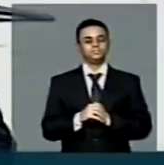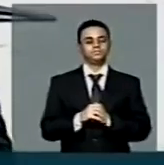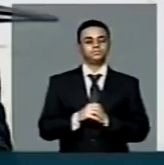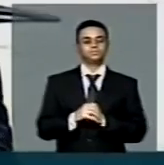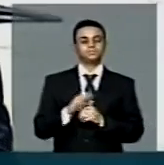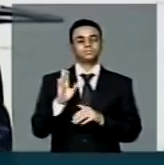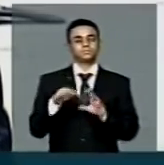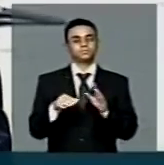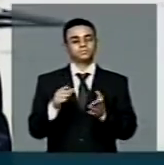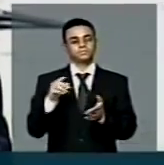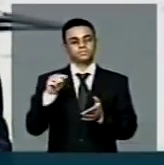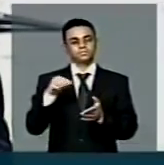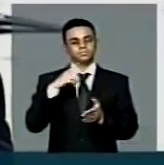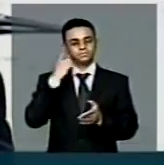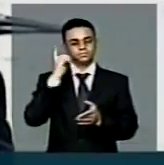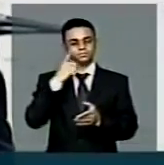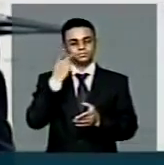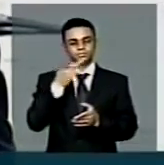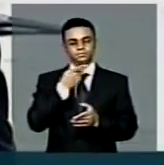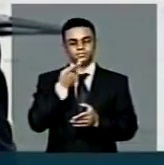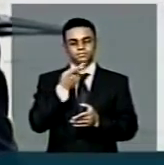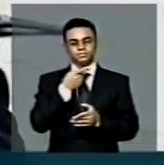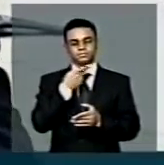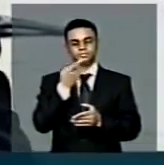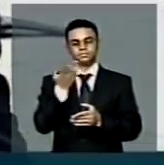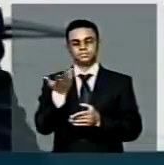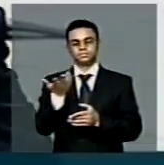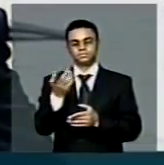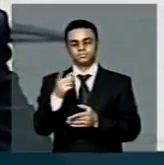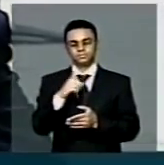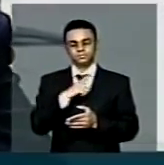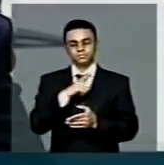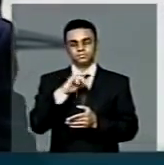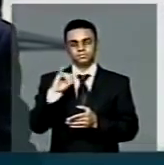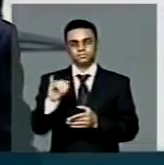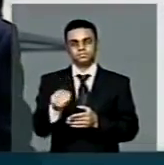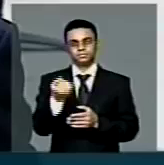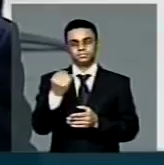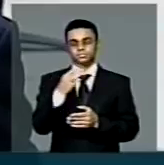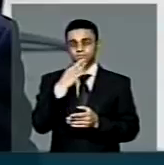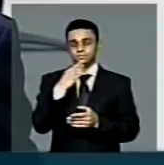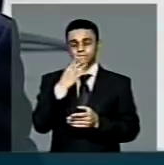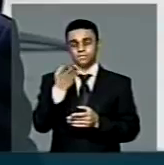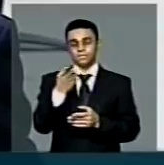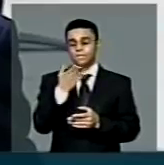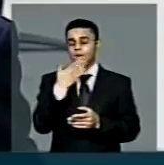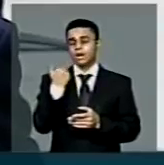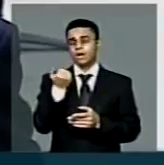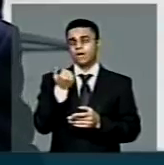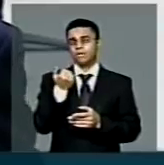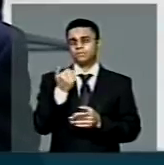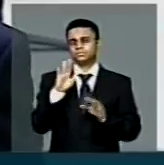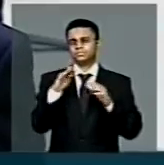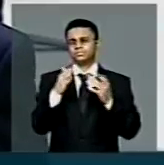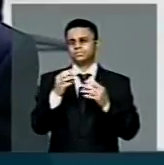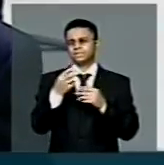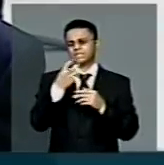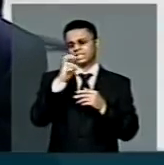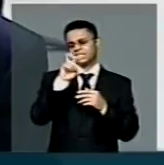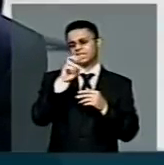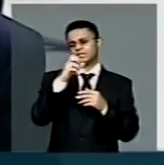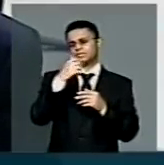este deputado que vos fala teve a oportunidade de conhecê-lo melhor entre os 503